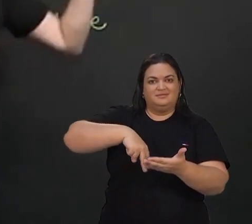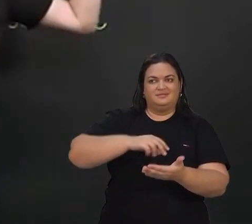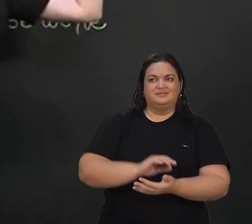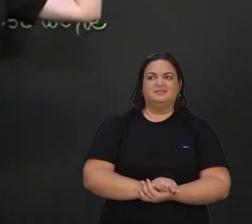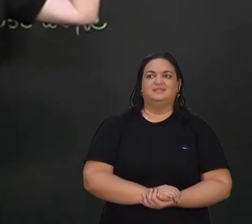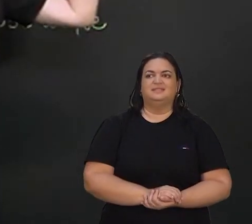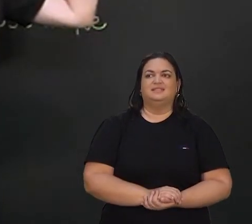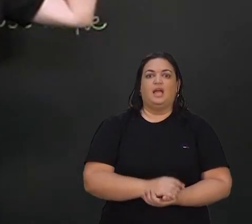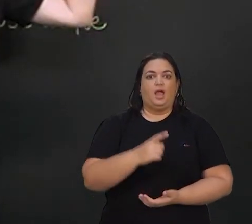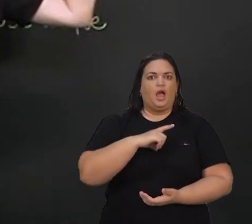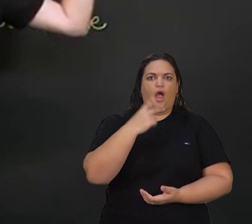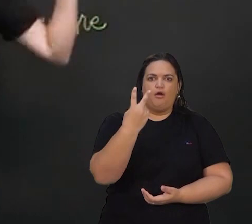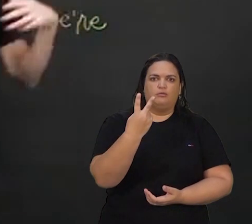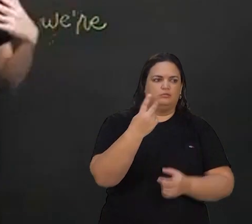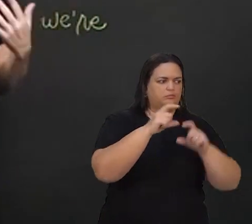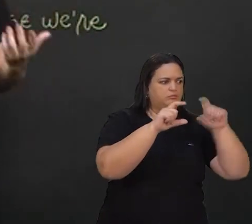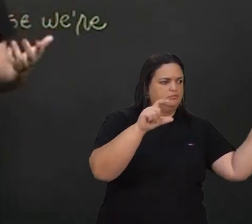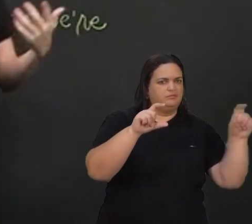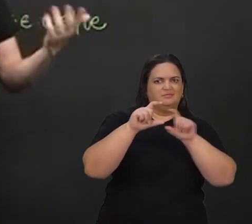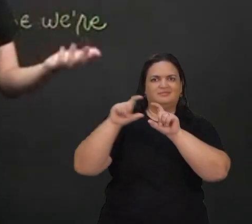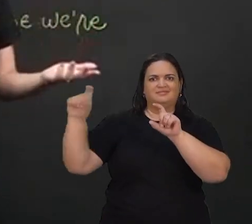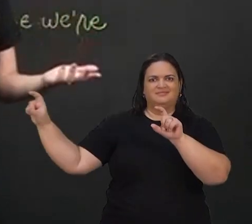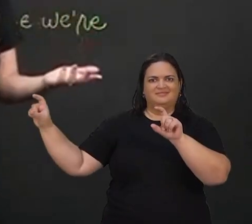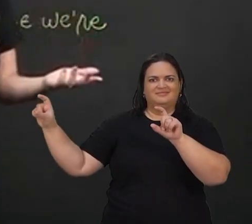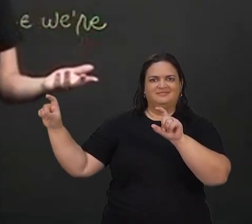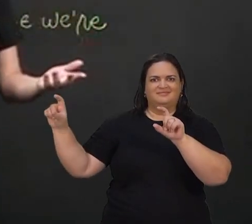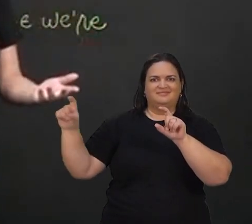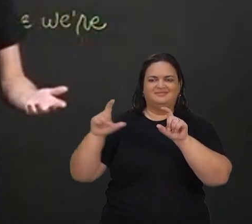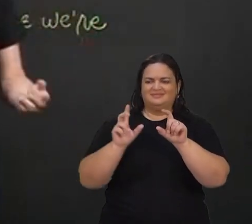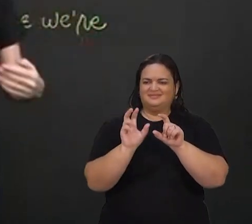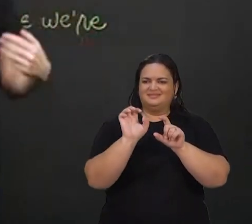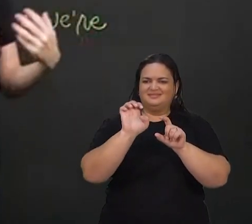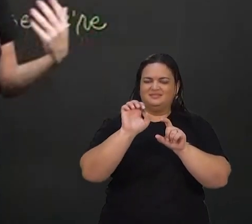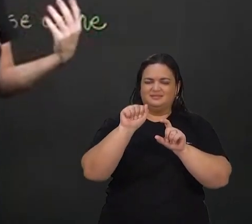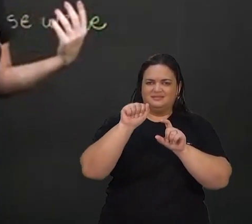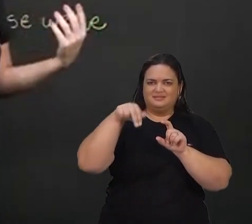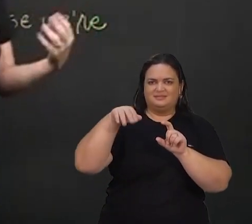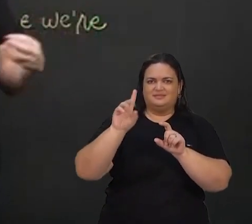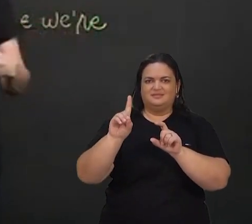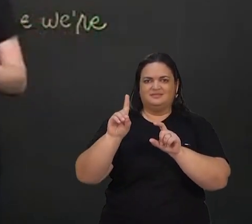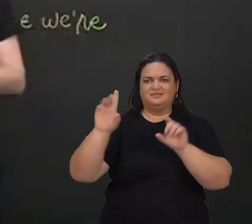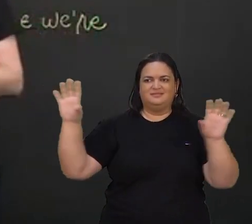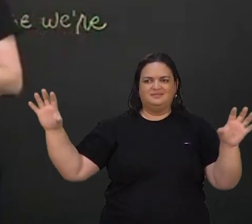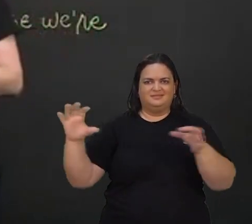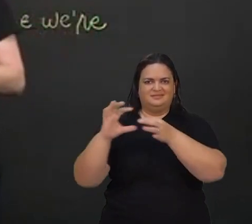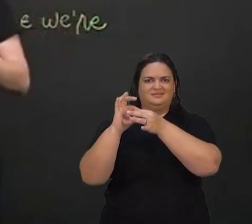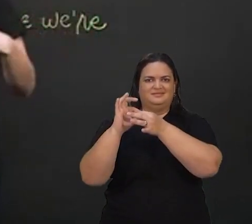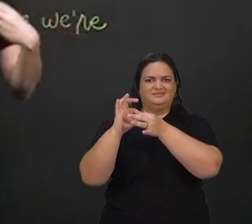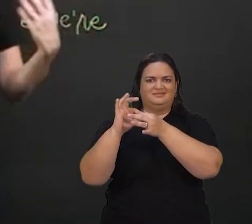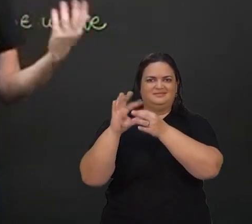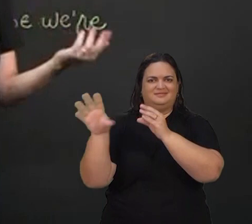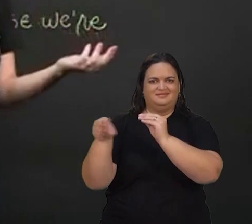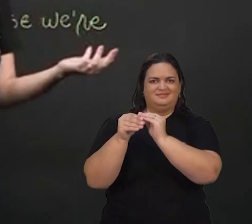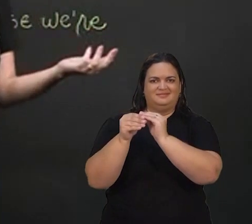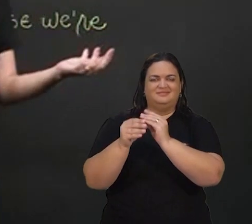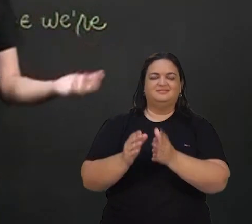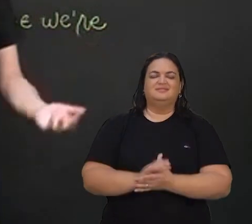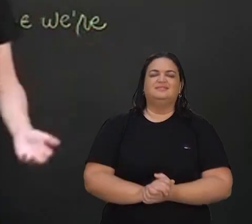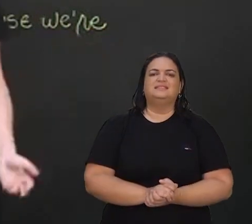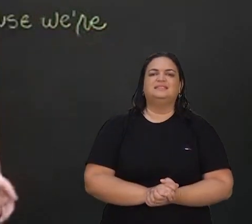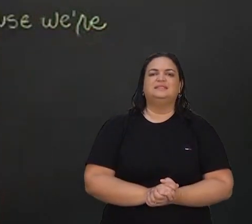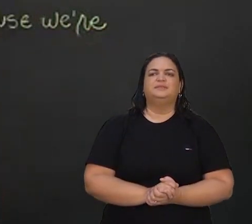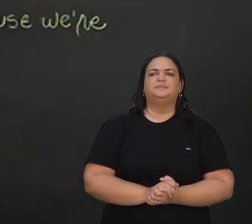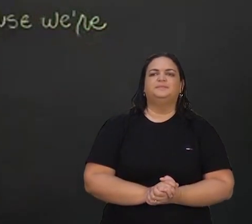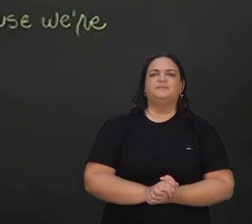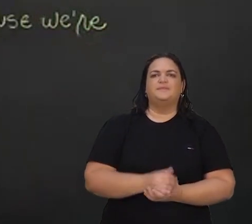Novamente, eu tenho duas ideias. Para eu expressá-las, uma completa a outra, uma adiciona o que a outra estava falando.